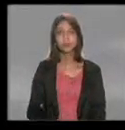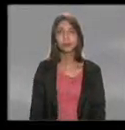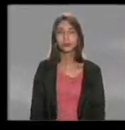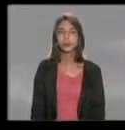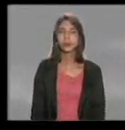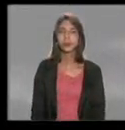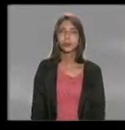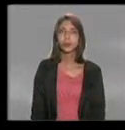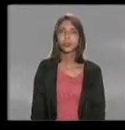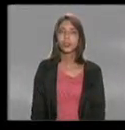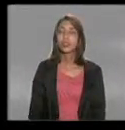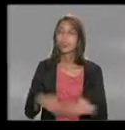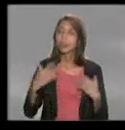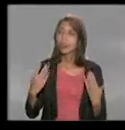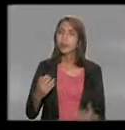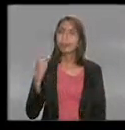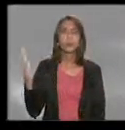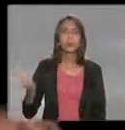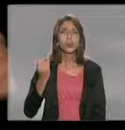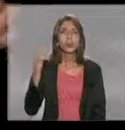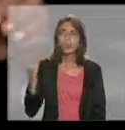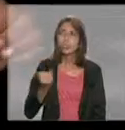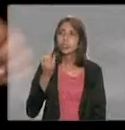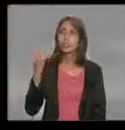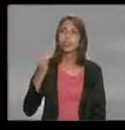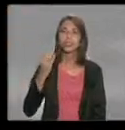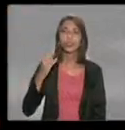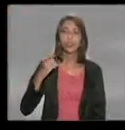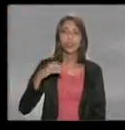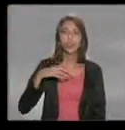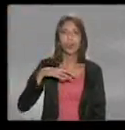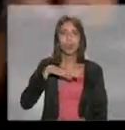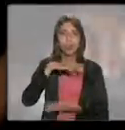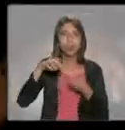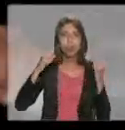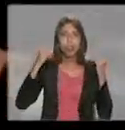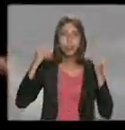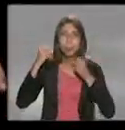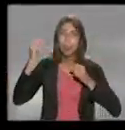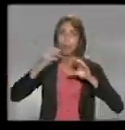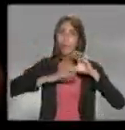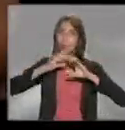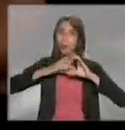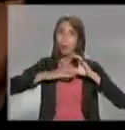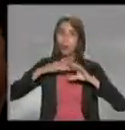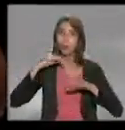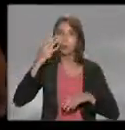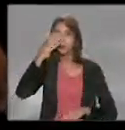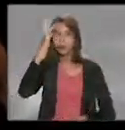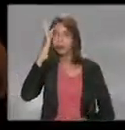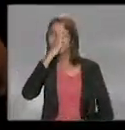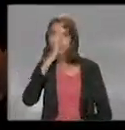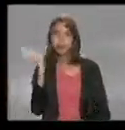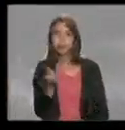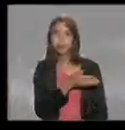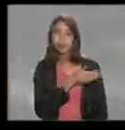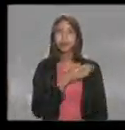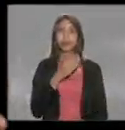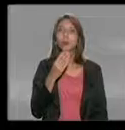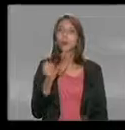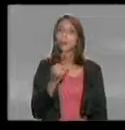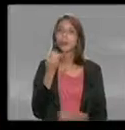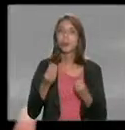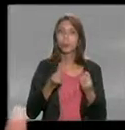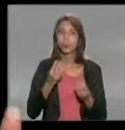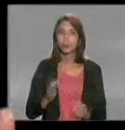por regiões você consegue identificar quem partiu de quê e chegou no Rio, chegou em São Paulo, está em Belo Horizonte, está em Salvador, você